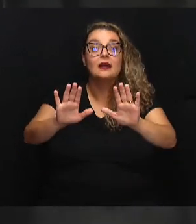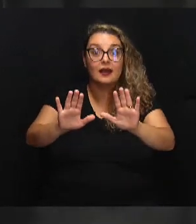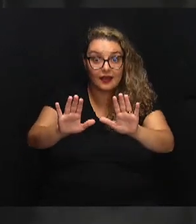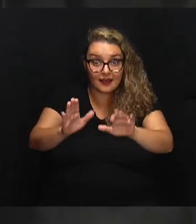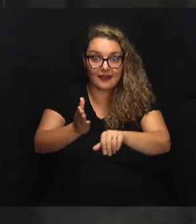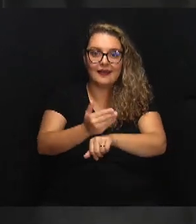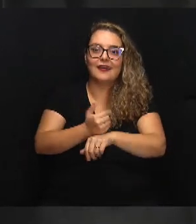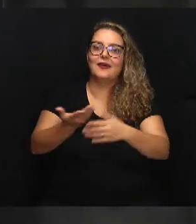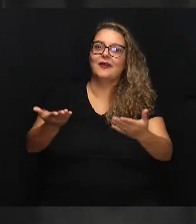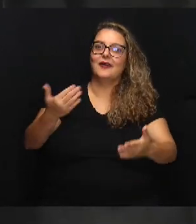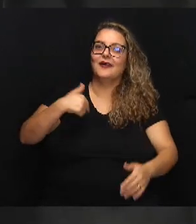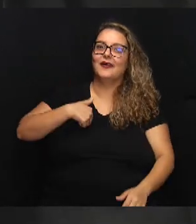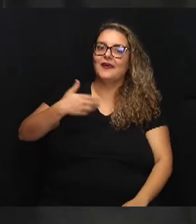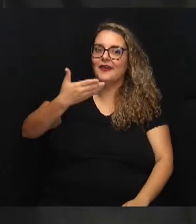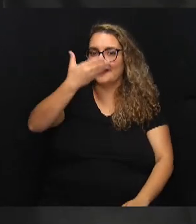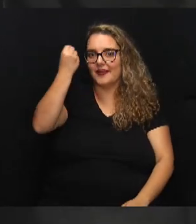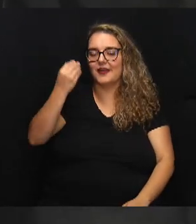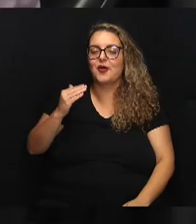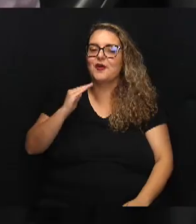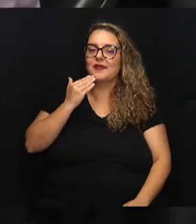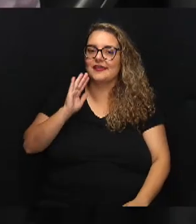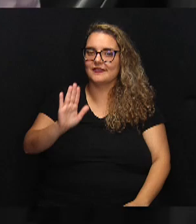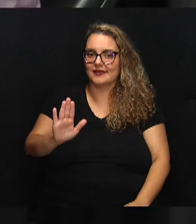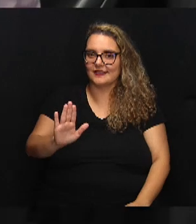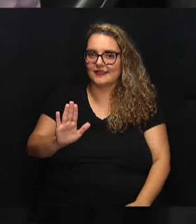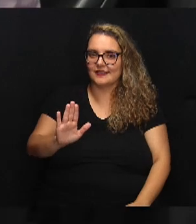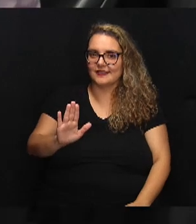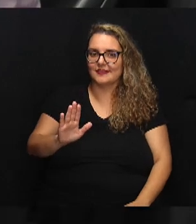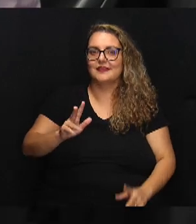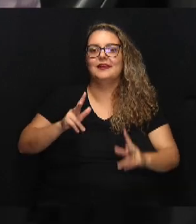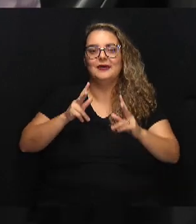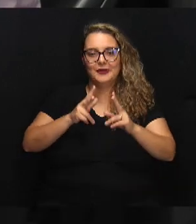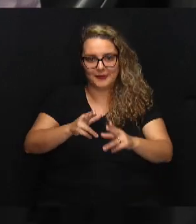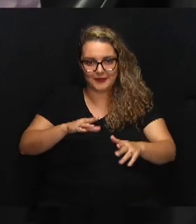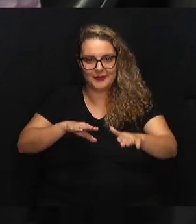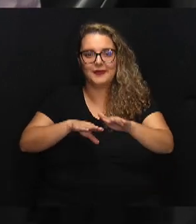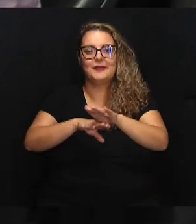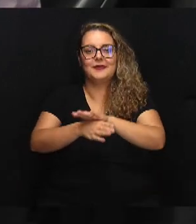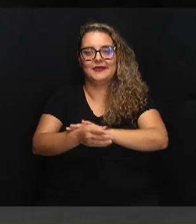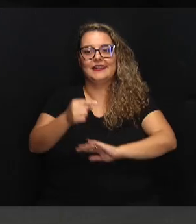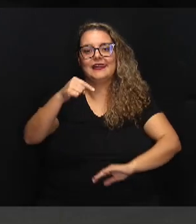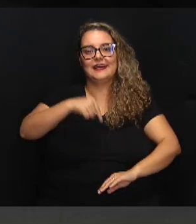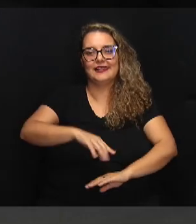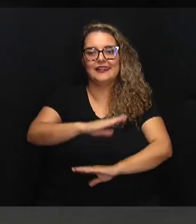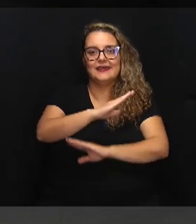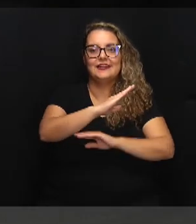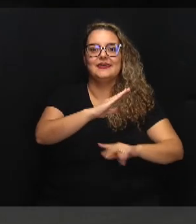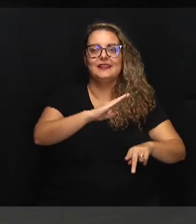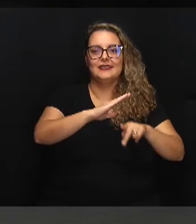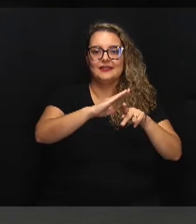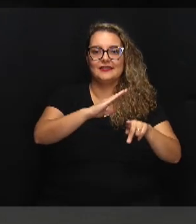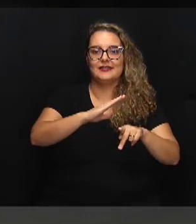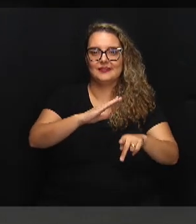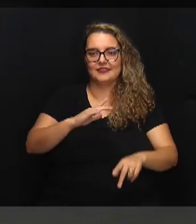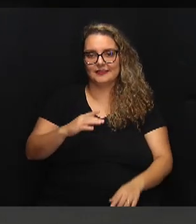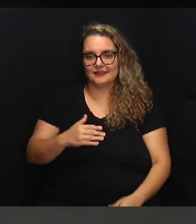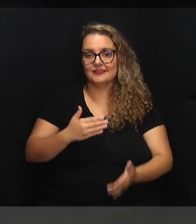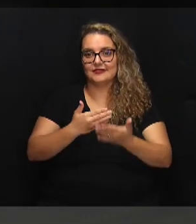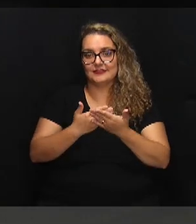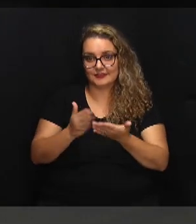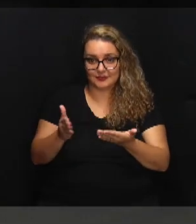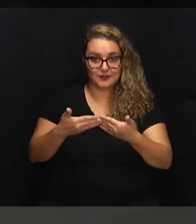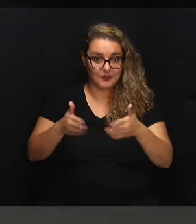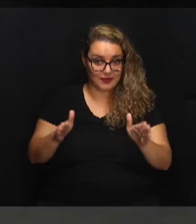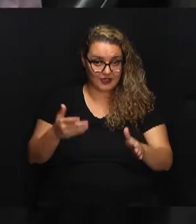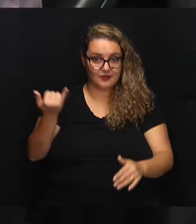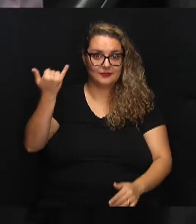gente, ato falho aqui. Como é de praxe, aqui no nosso podcast, logo na abertura, eu faço